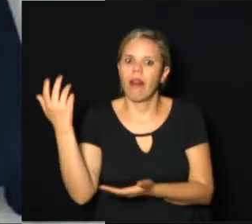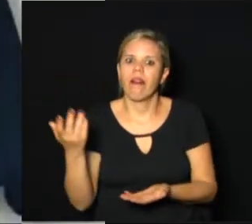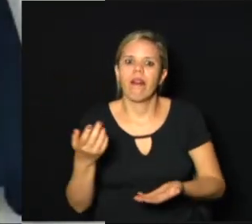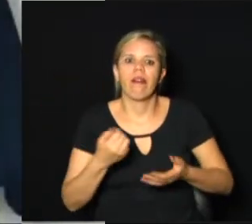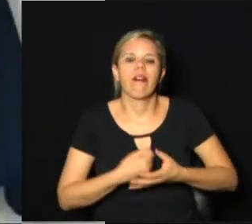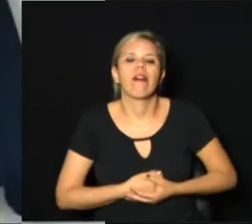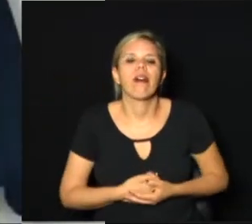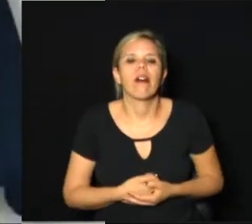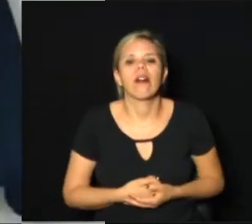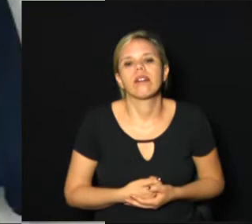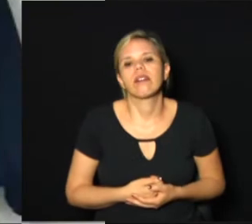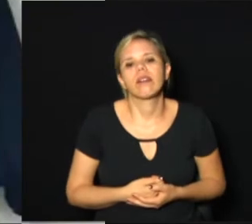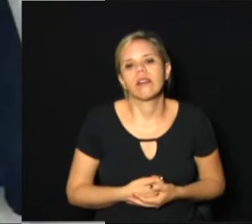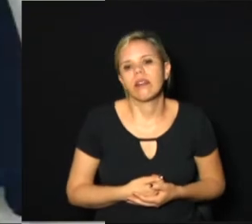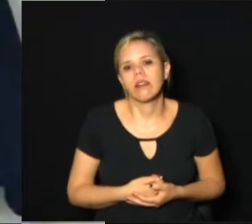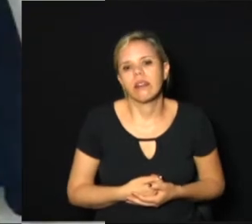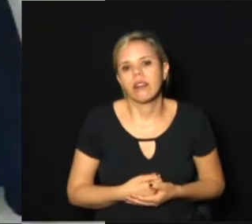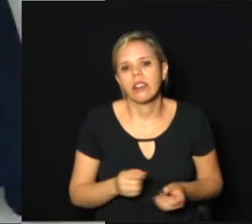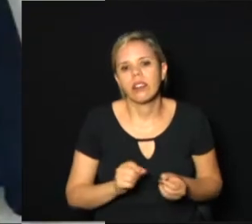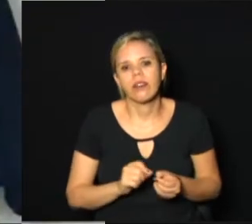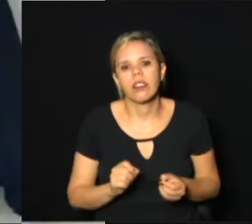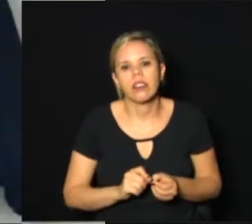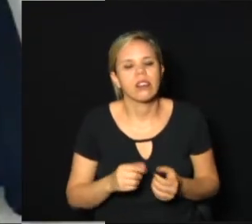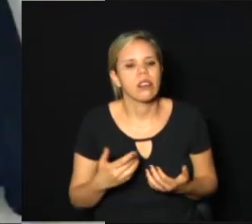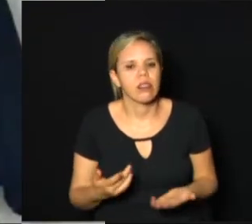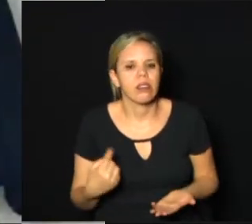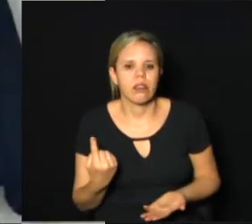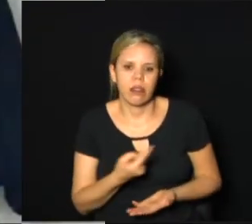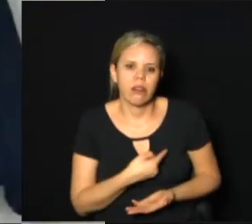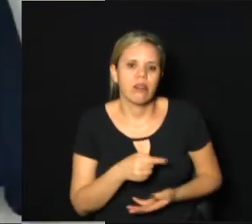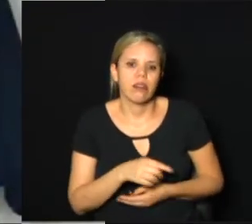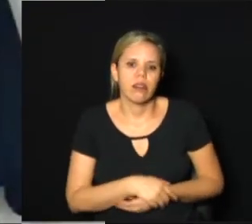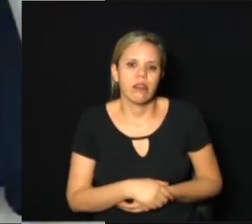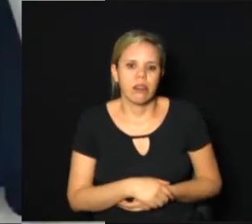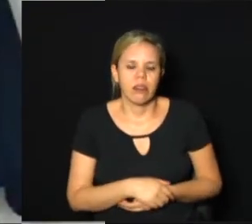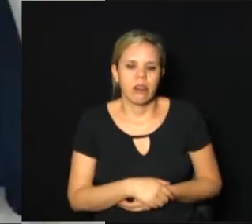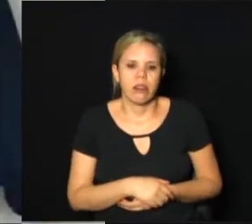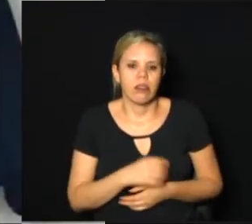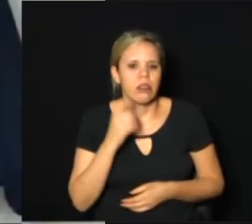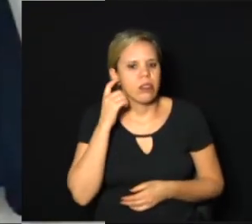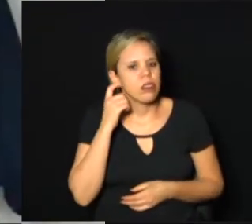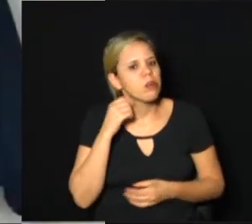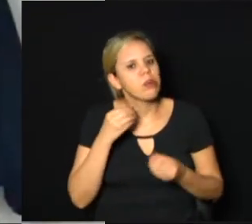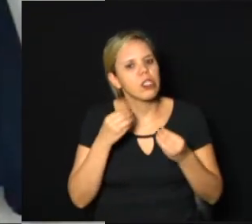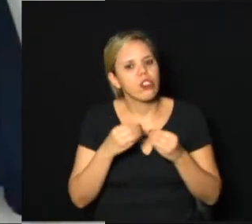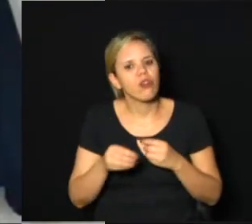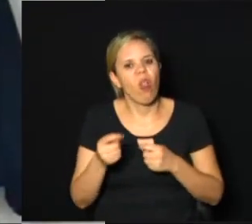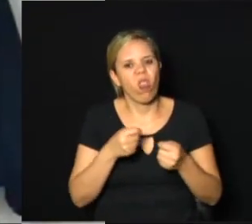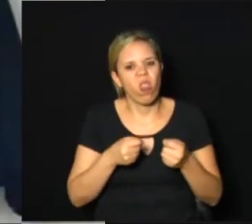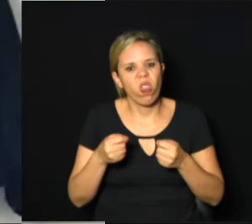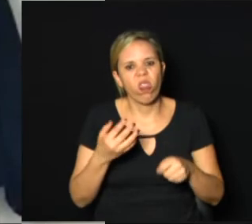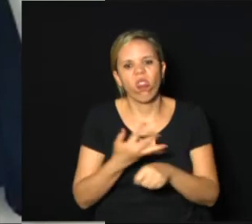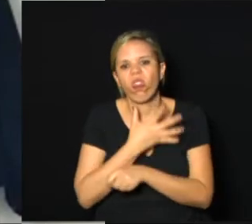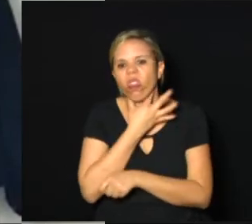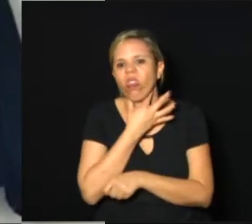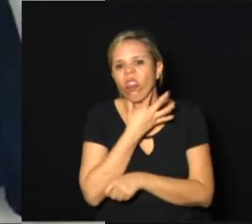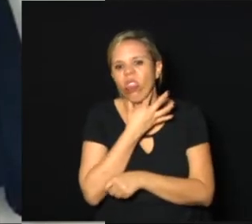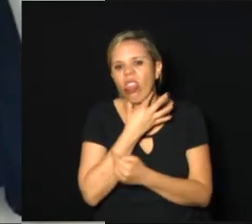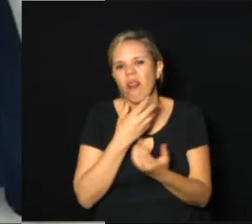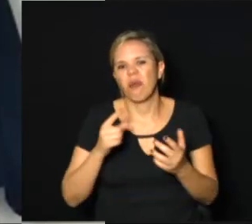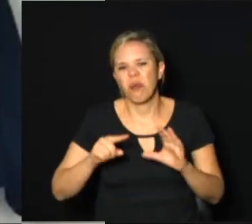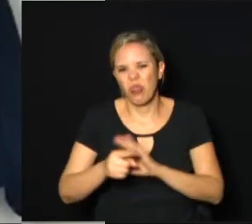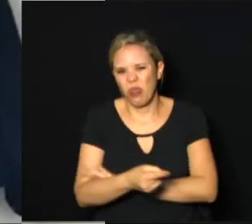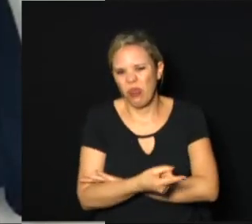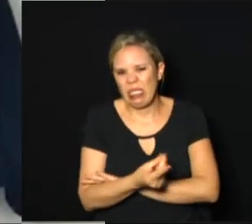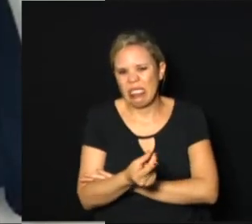que acabaram fazendo com que o nosso impacto econômico vai ser um impacto muito